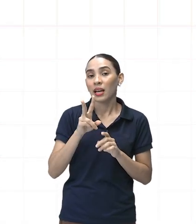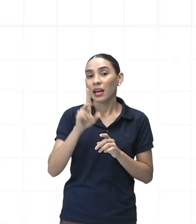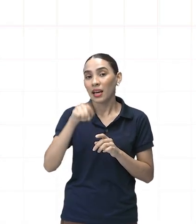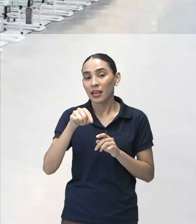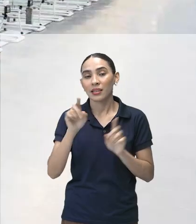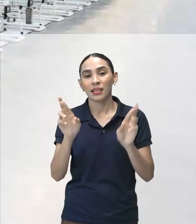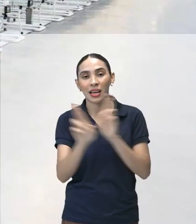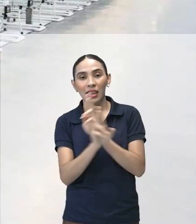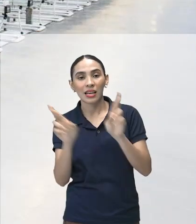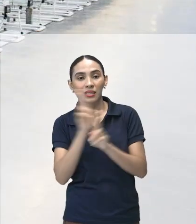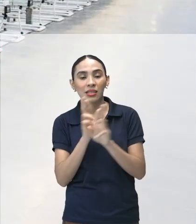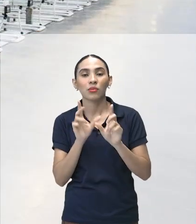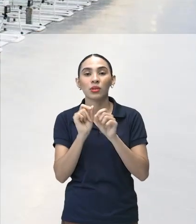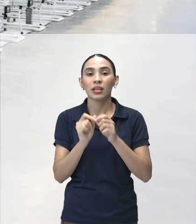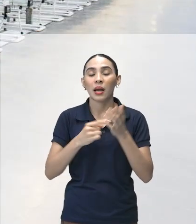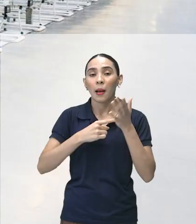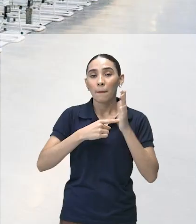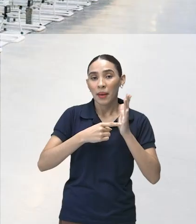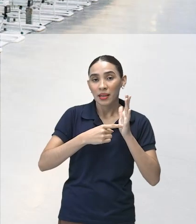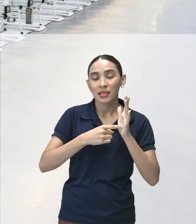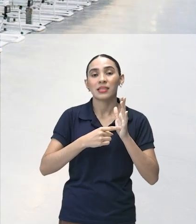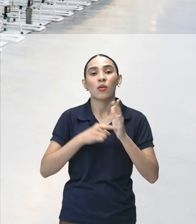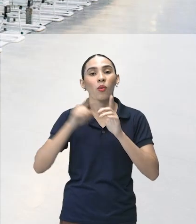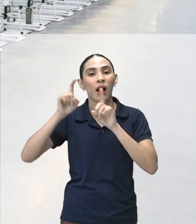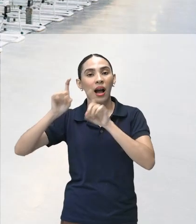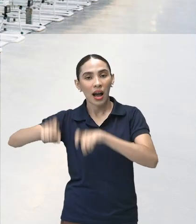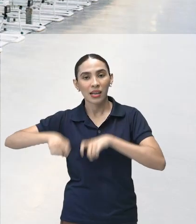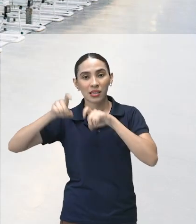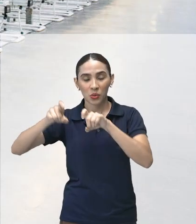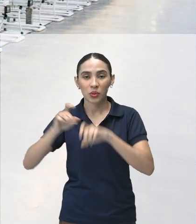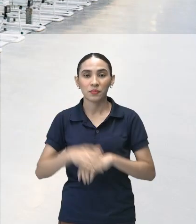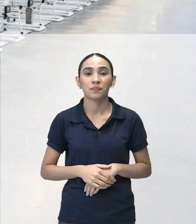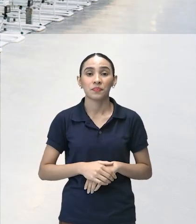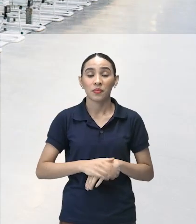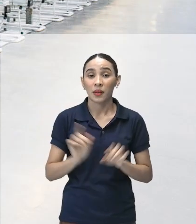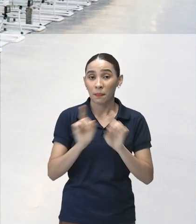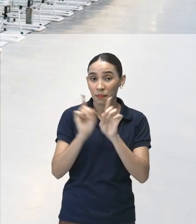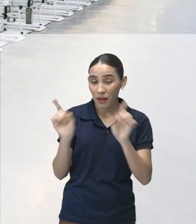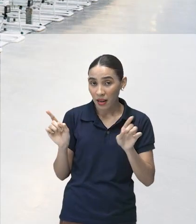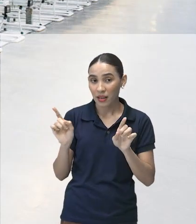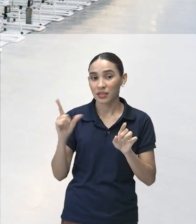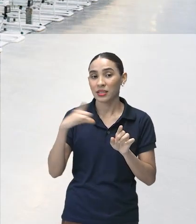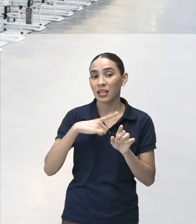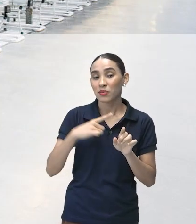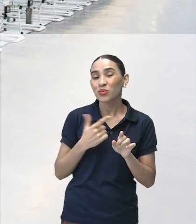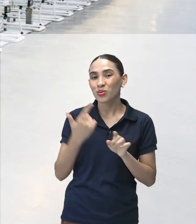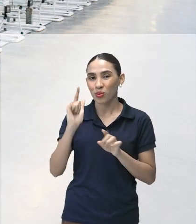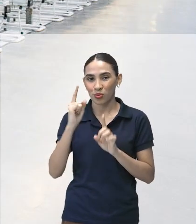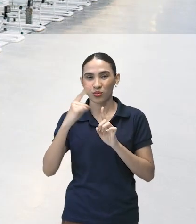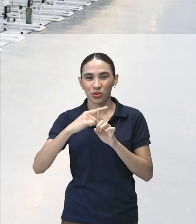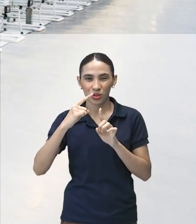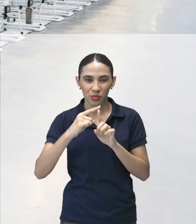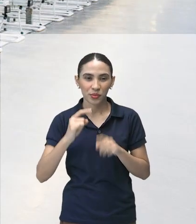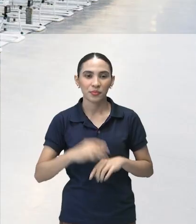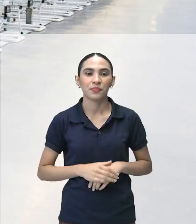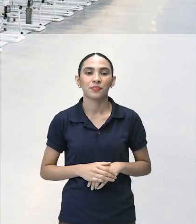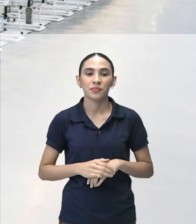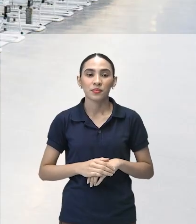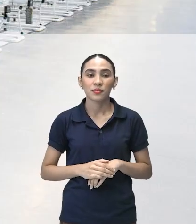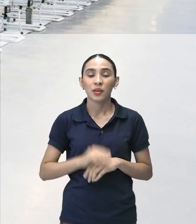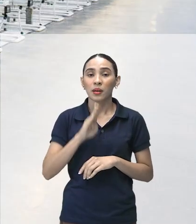ser em relação ali à mecanização agrícola. Mas, além da mecanização agrícola, também a parte